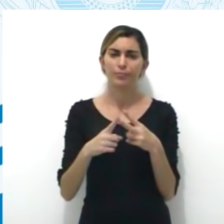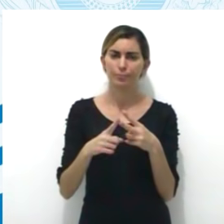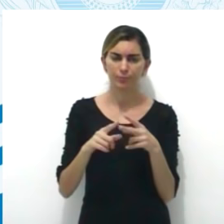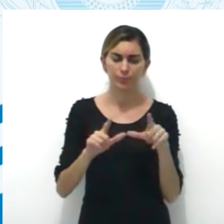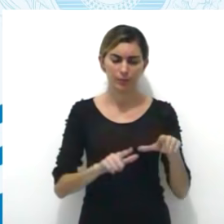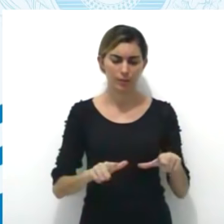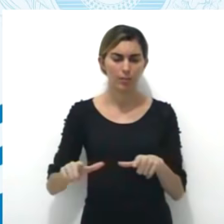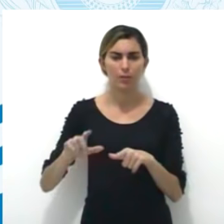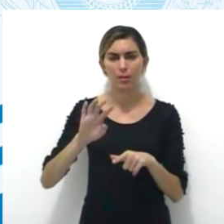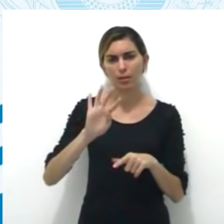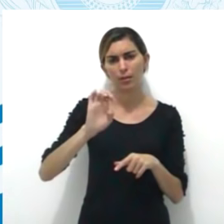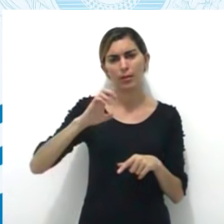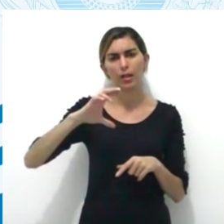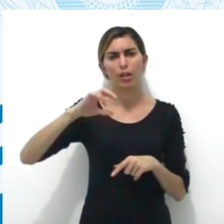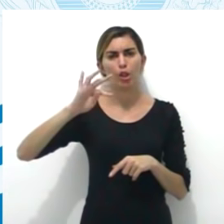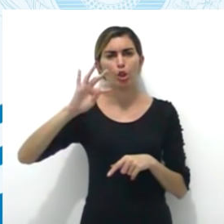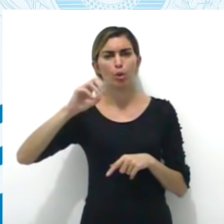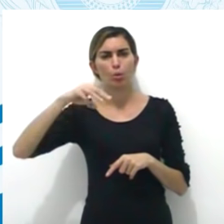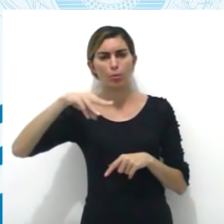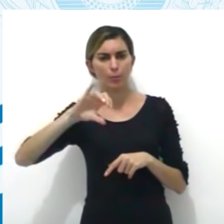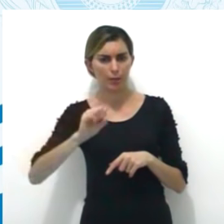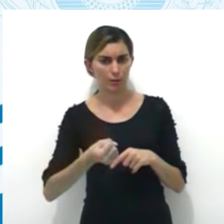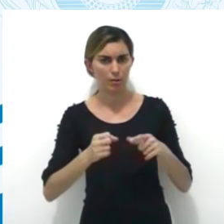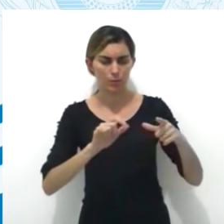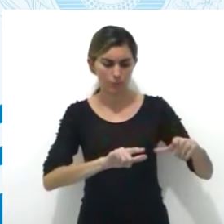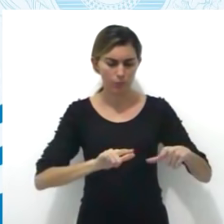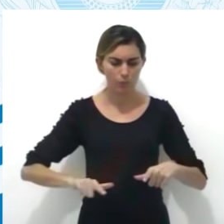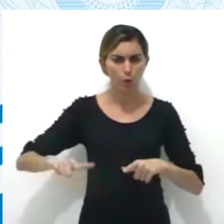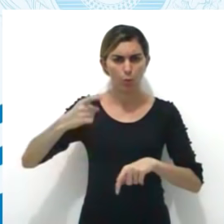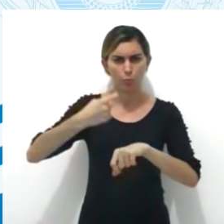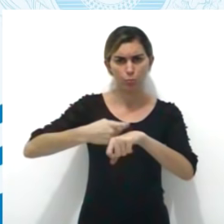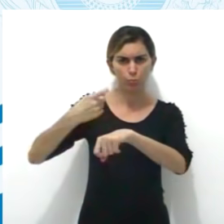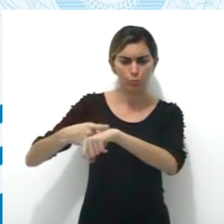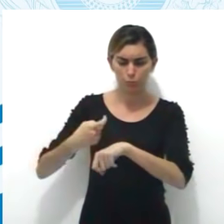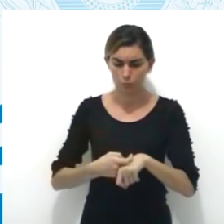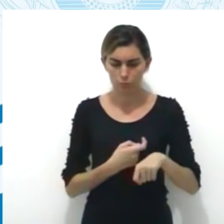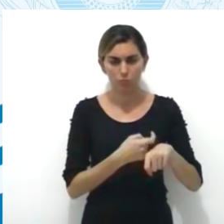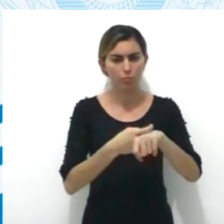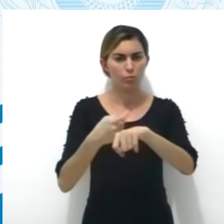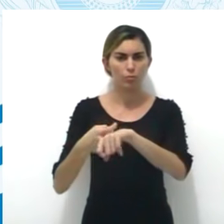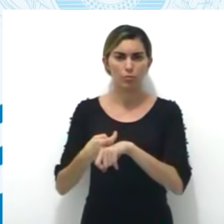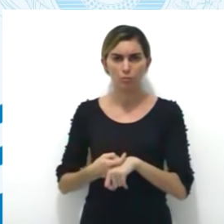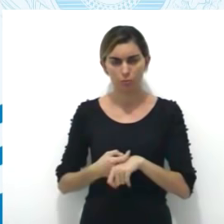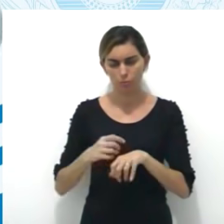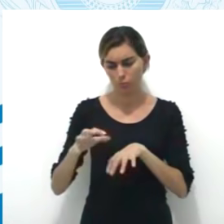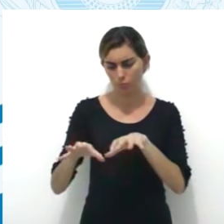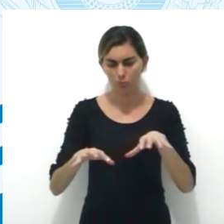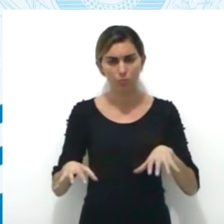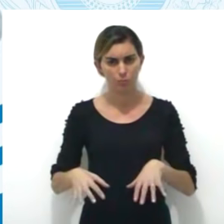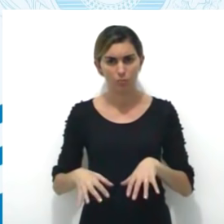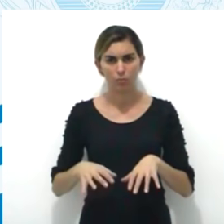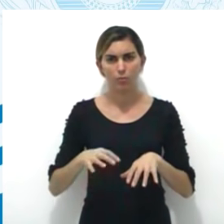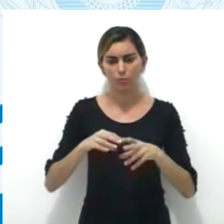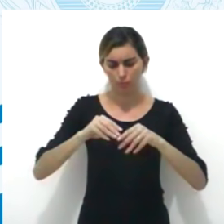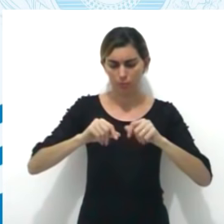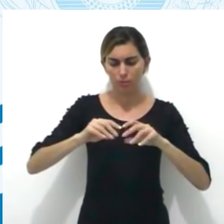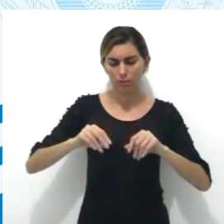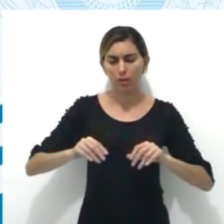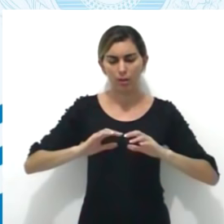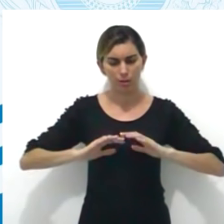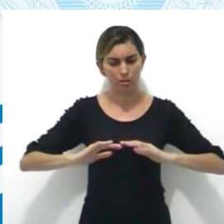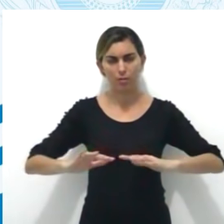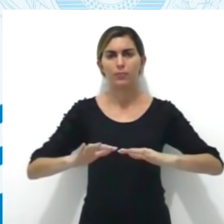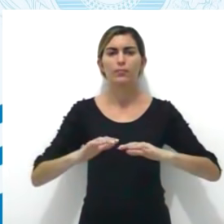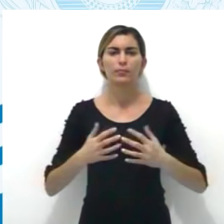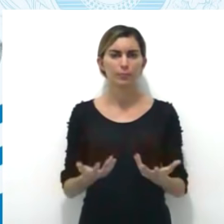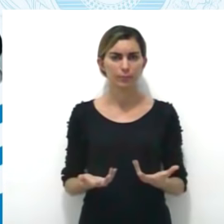movimentos das placas tectônicas, isto é, os blocos rochosos que compõem a crosta